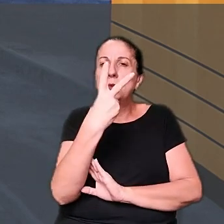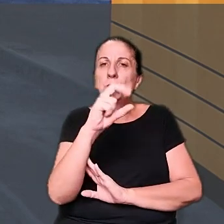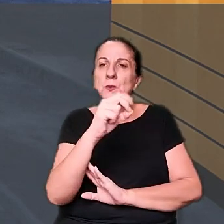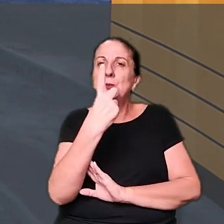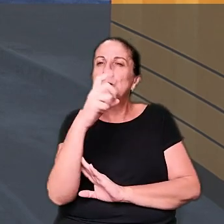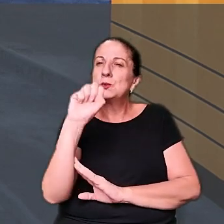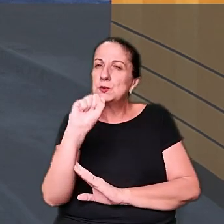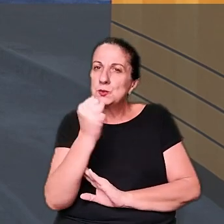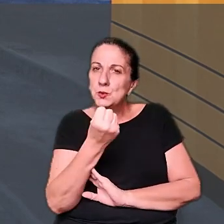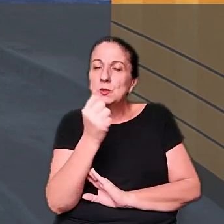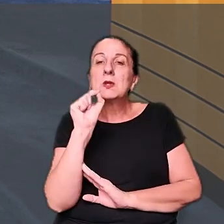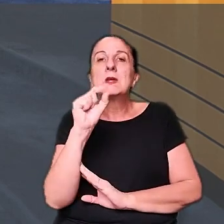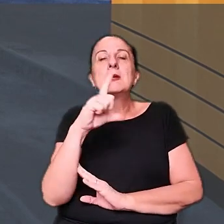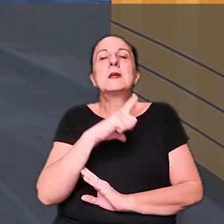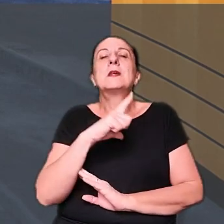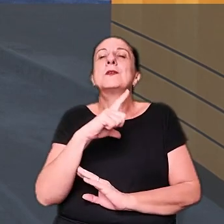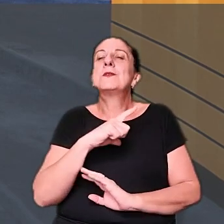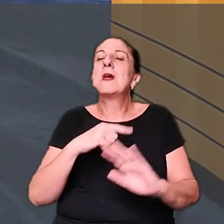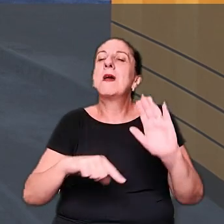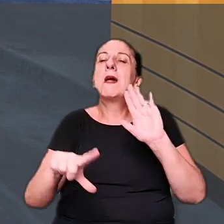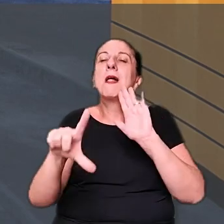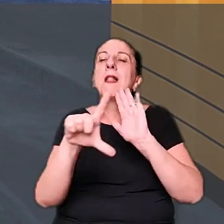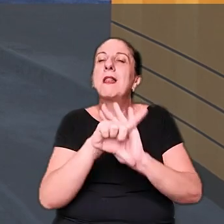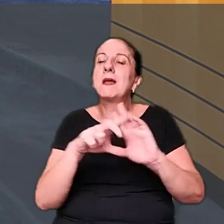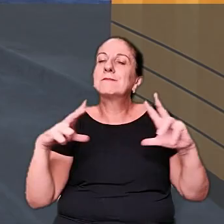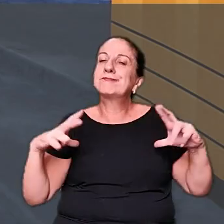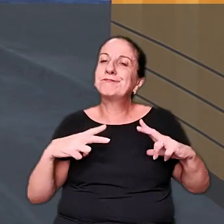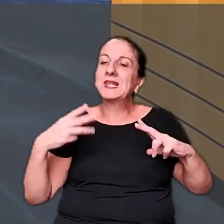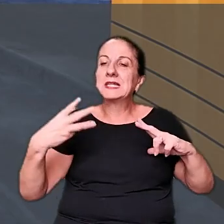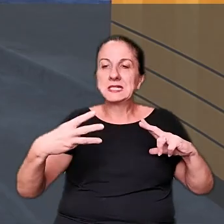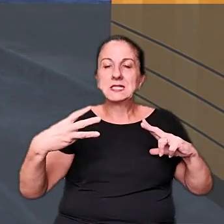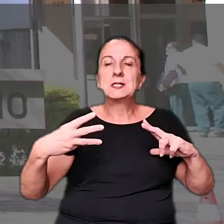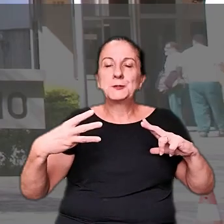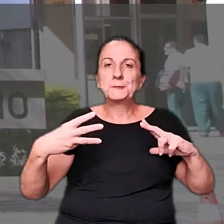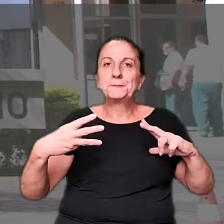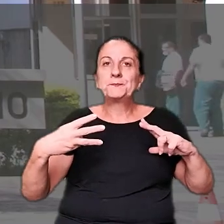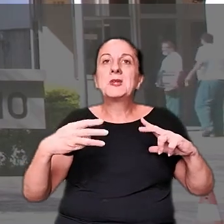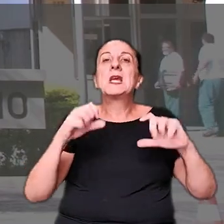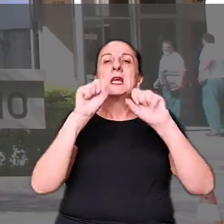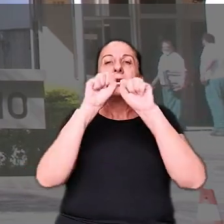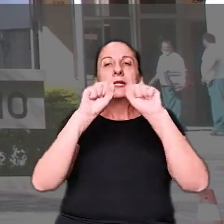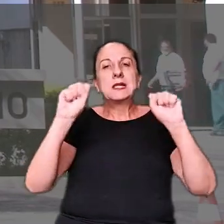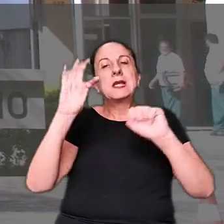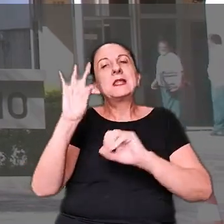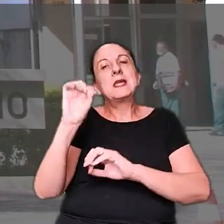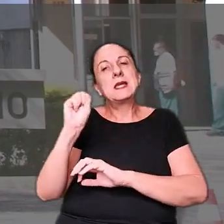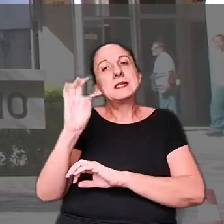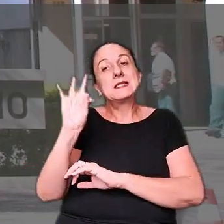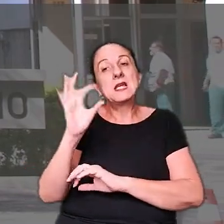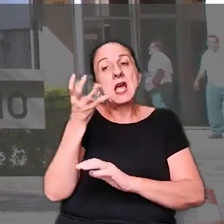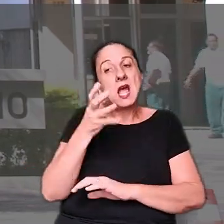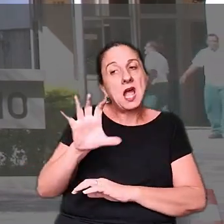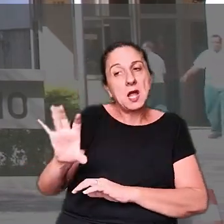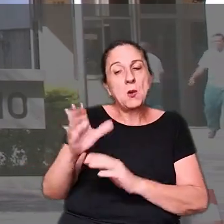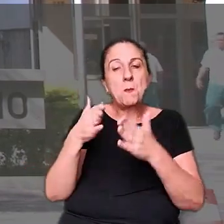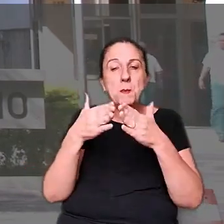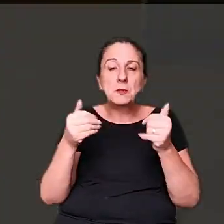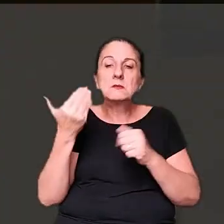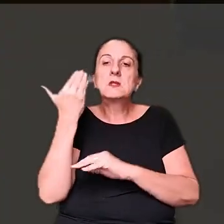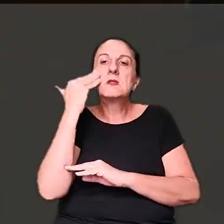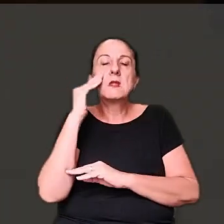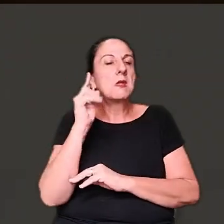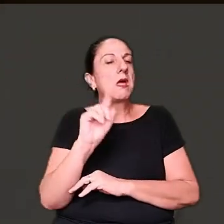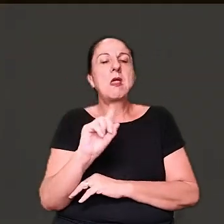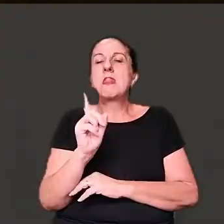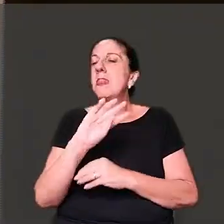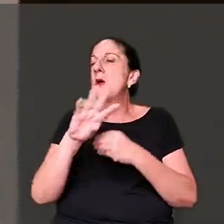agosto de 2018, que havia legitimado a terceirização. Porém, o Tribunal Regional do Trabalho rejeitou o pedido